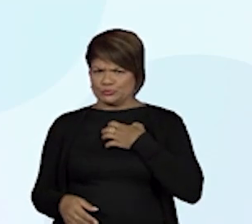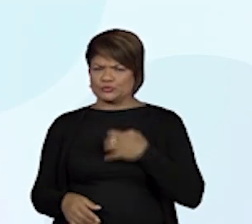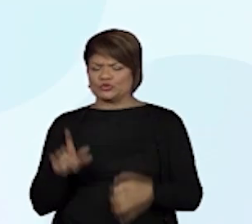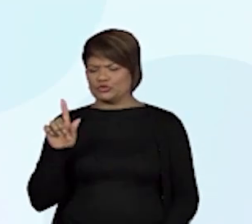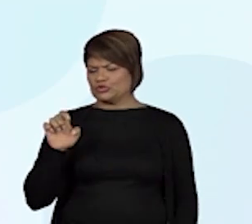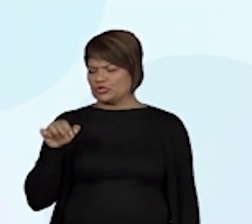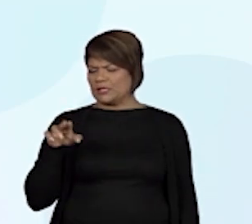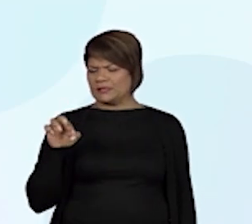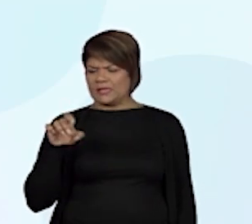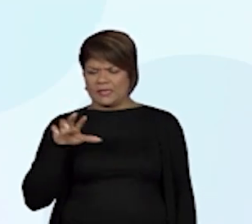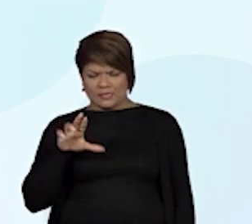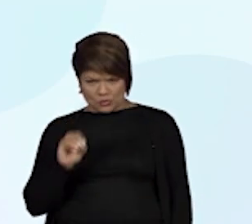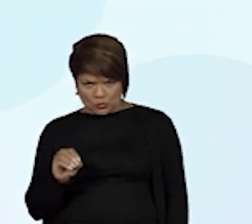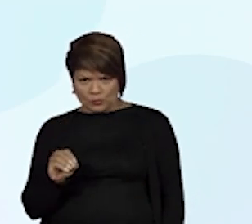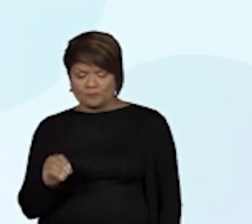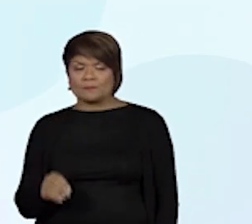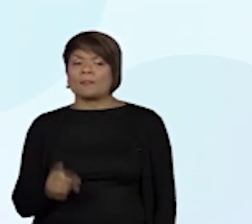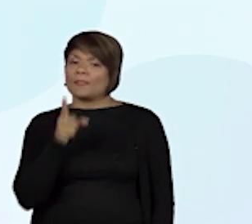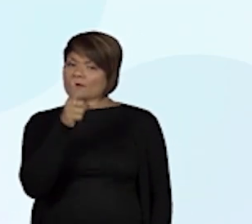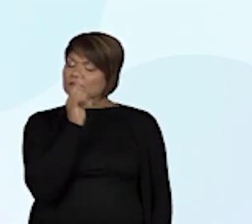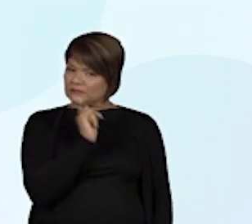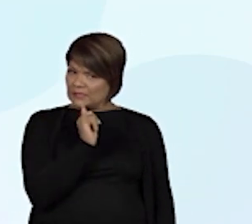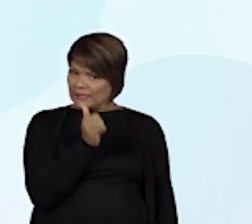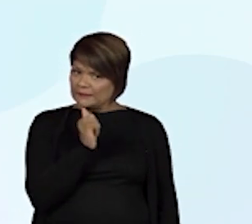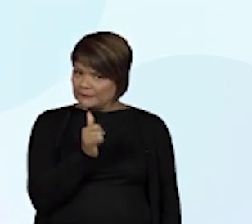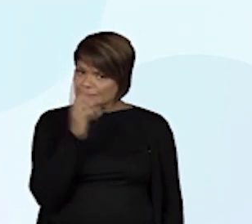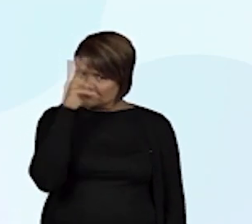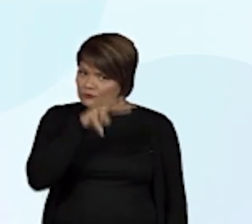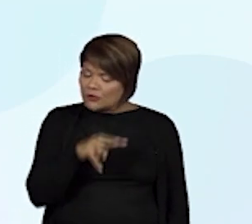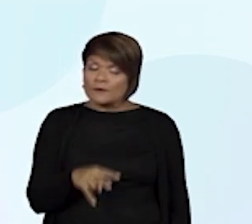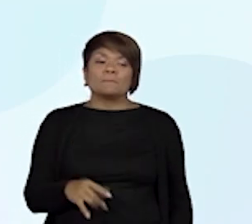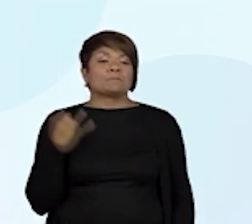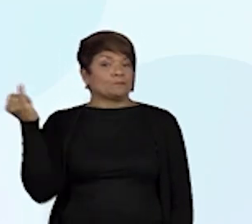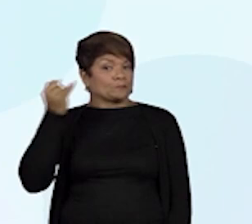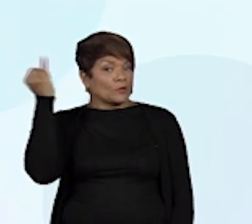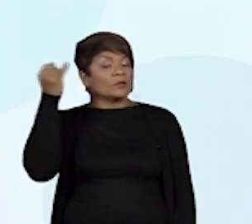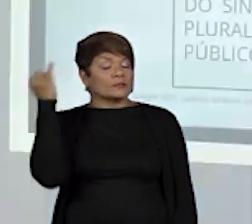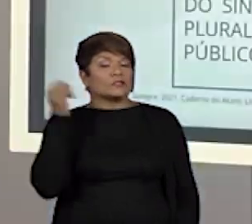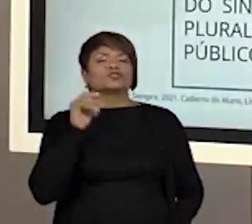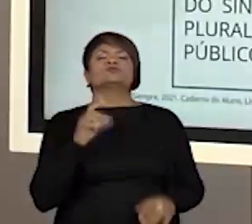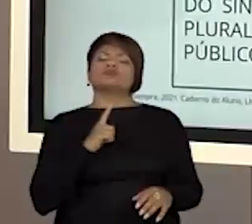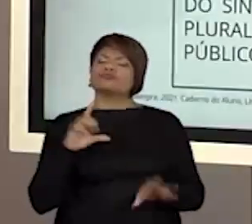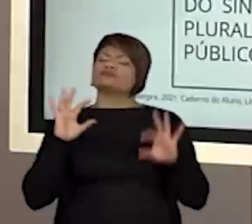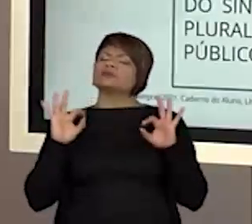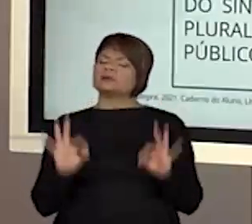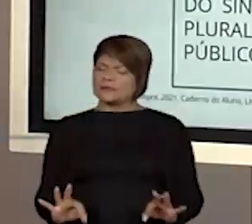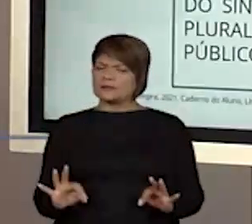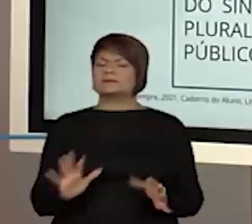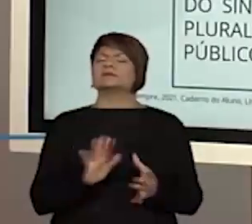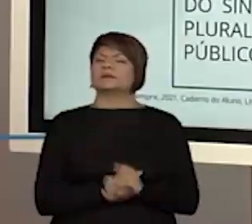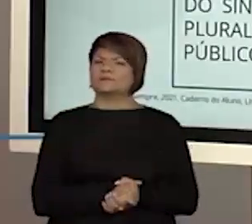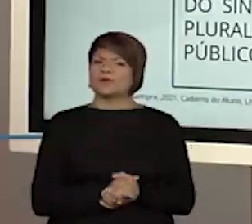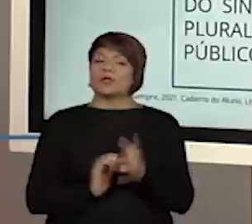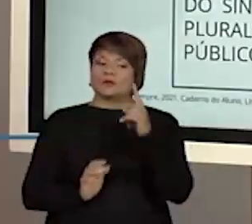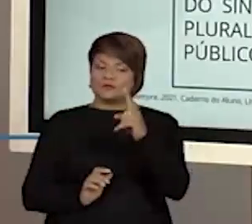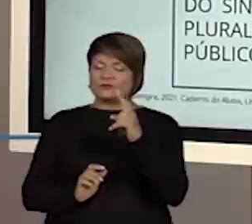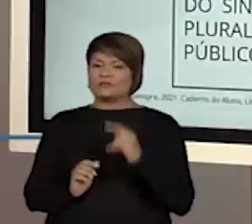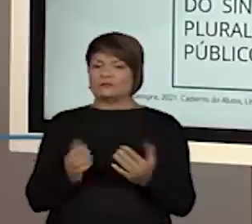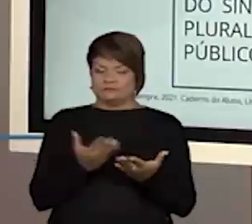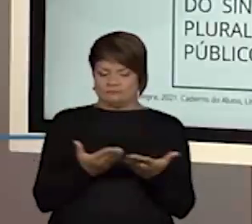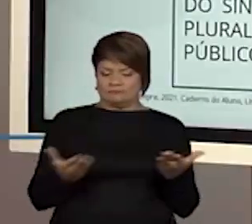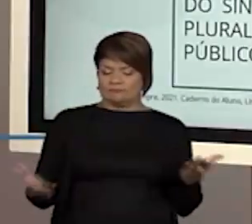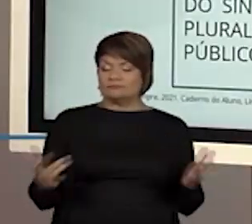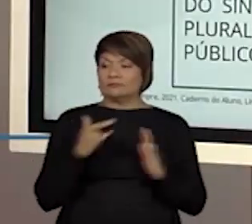está narrando uma história, é muito importante. Com certeza vocês já devem ter se deparado com algum texto, pessoal. Só imaginem